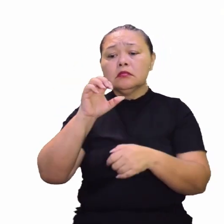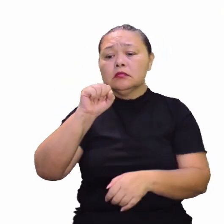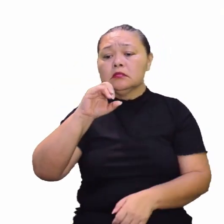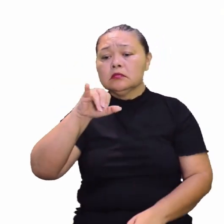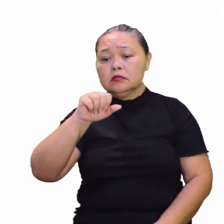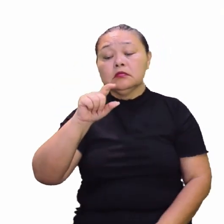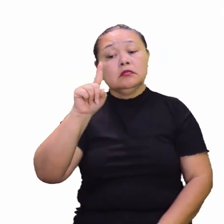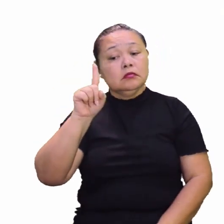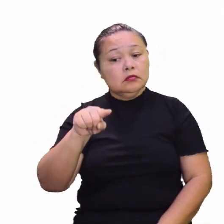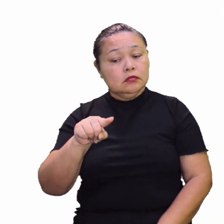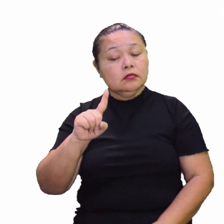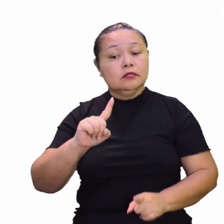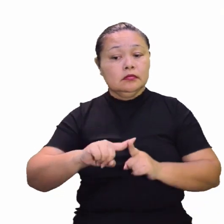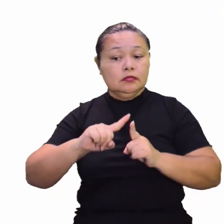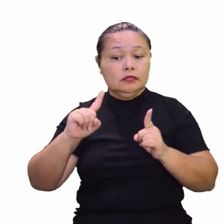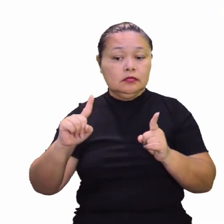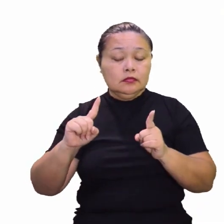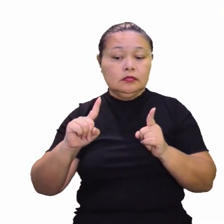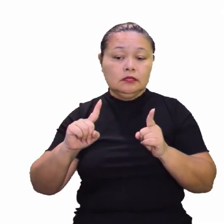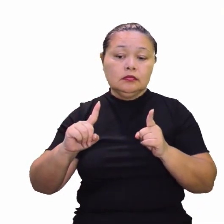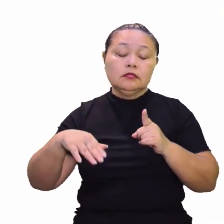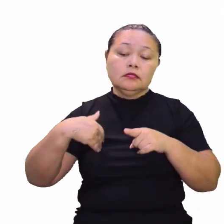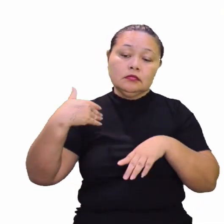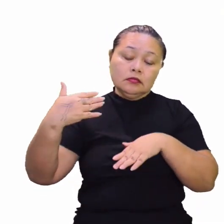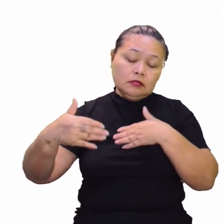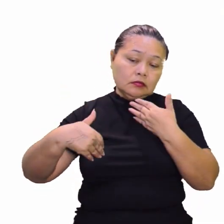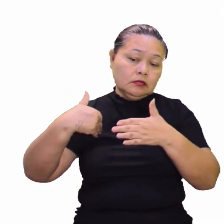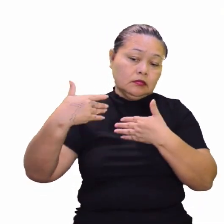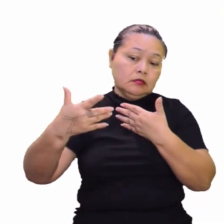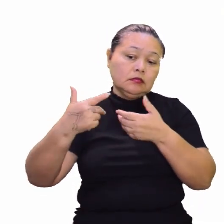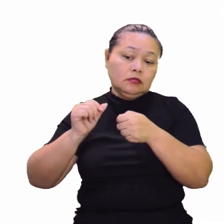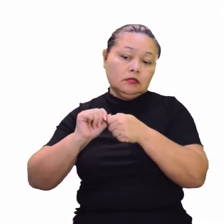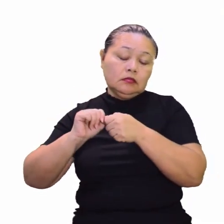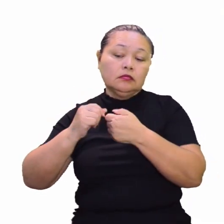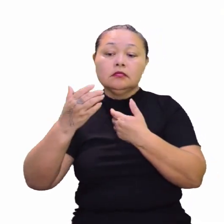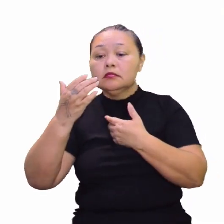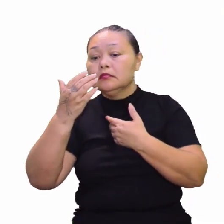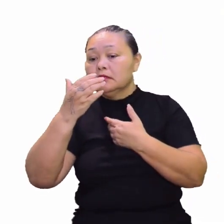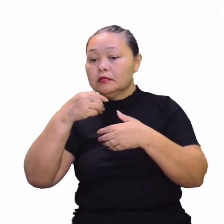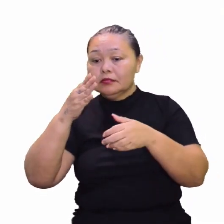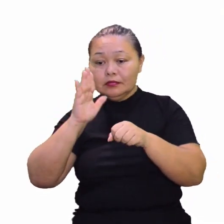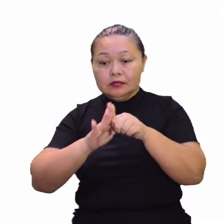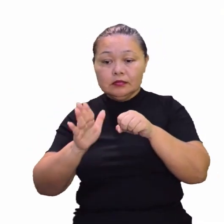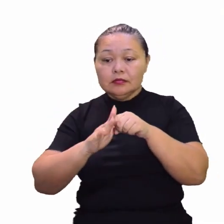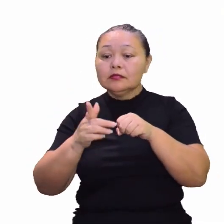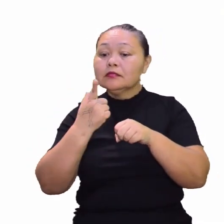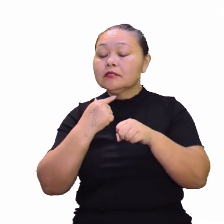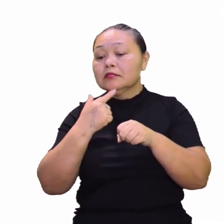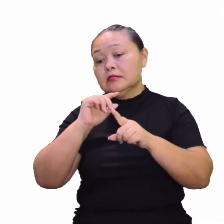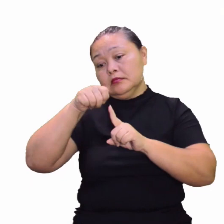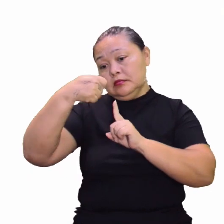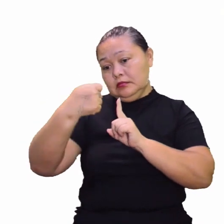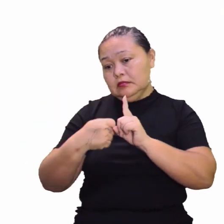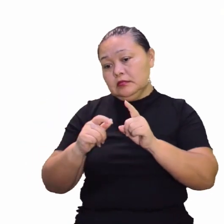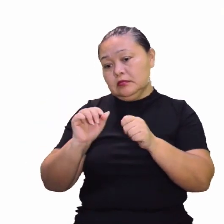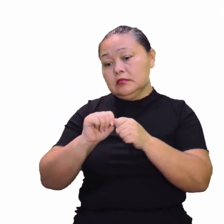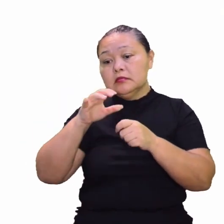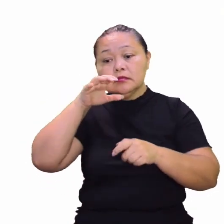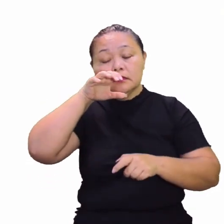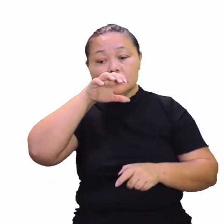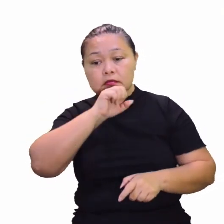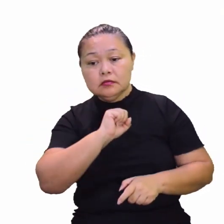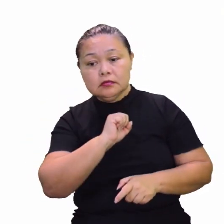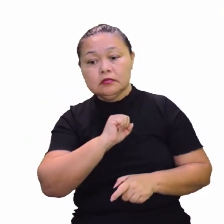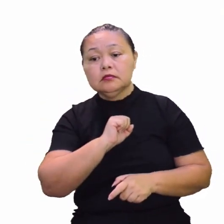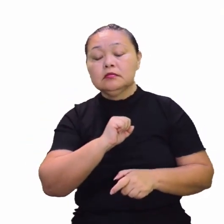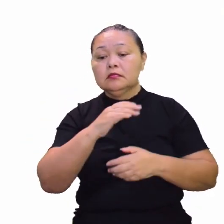soja mas ela tem uma vida útil muito maior do que um tomate, por exemplo, né? Uma banana. Uma banana que vão